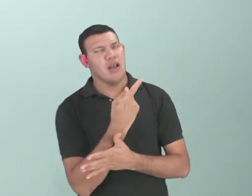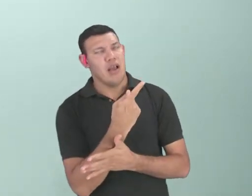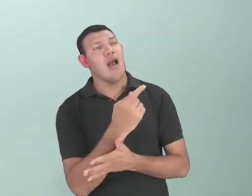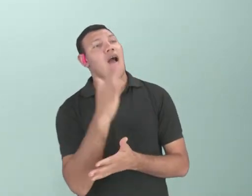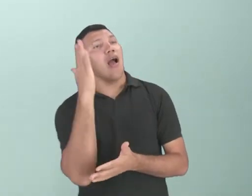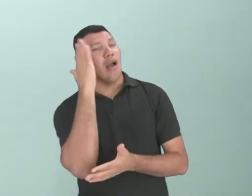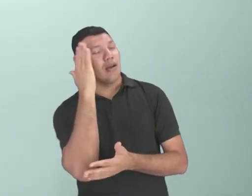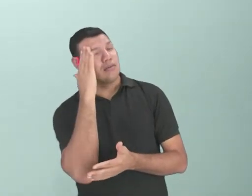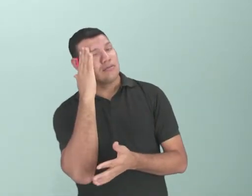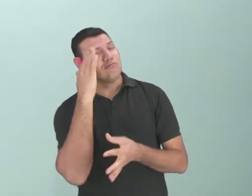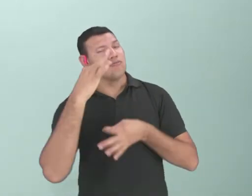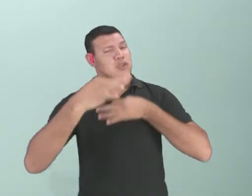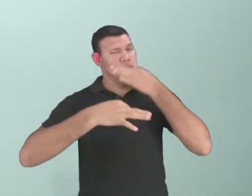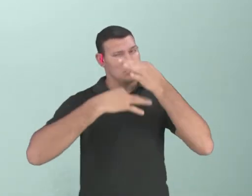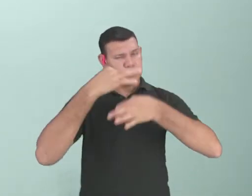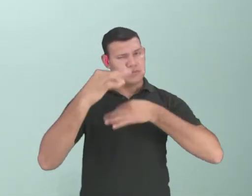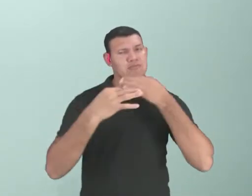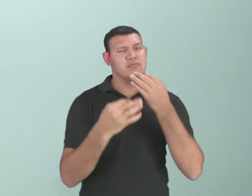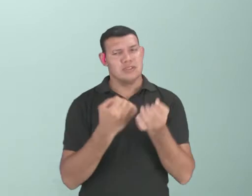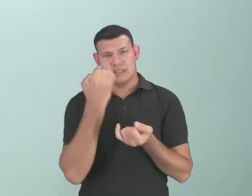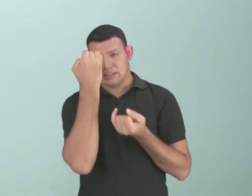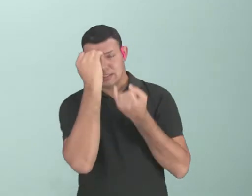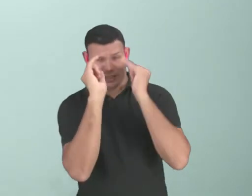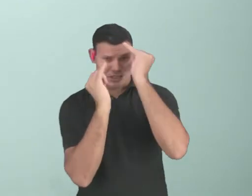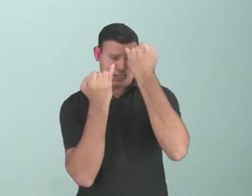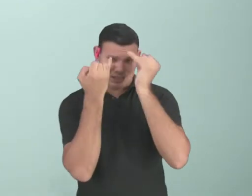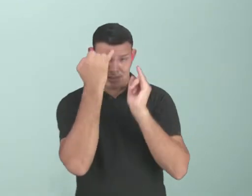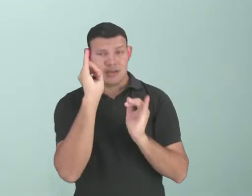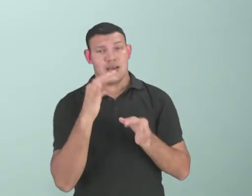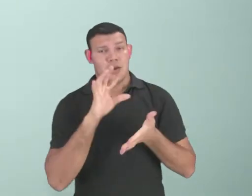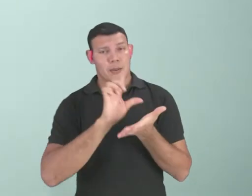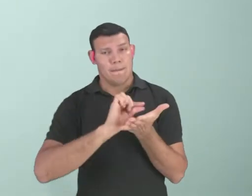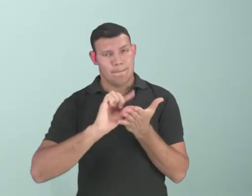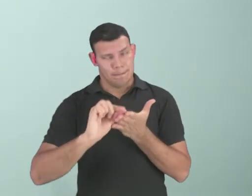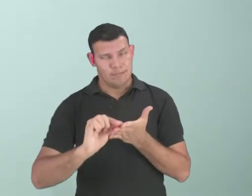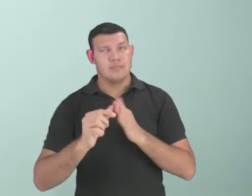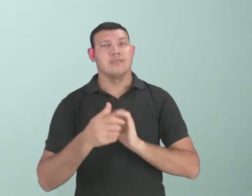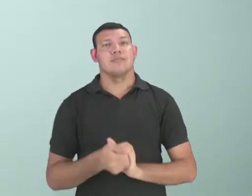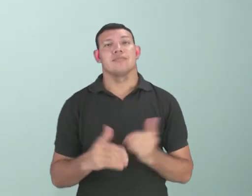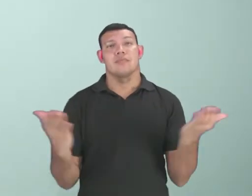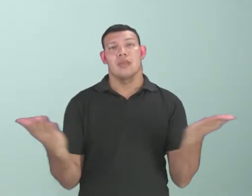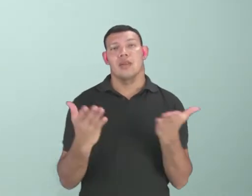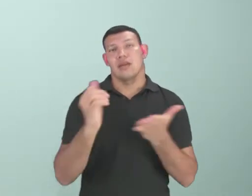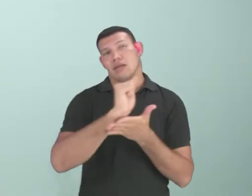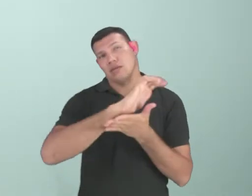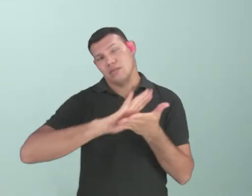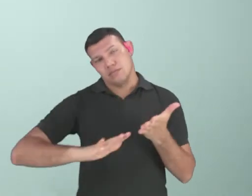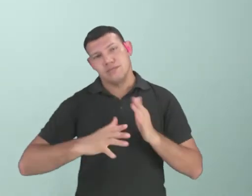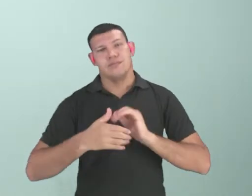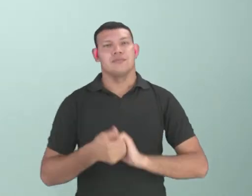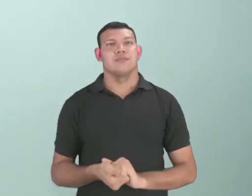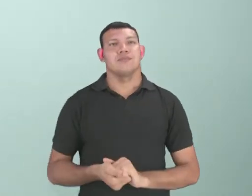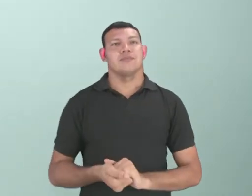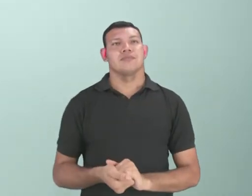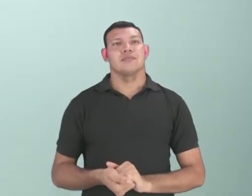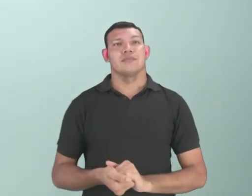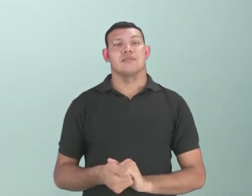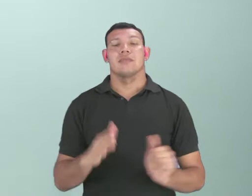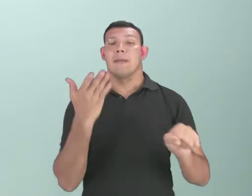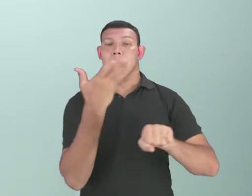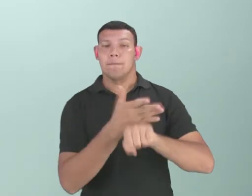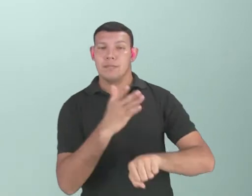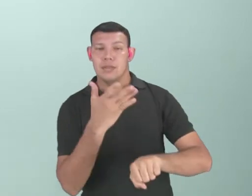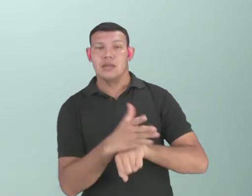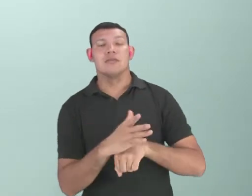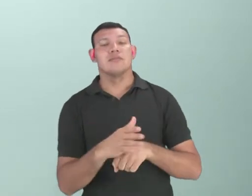tenha um bom argumento na criação do seu artigo de opinião. Vamos para exercitando. Vamos colocar em prática